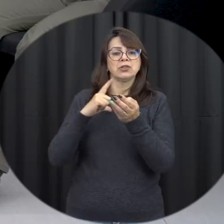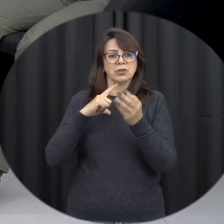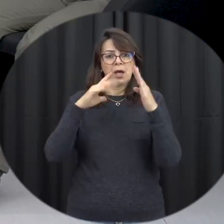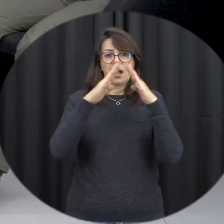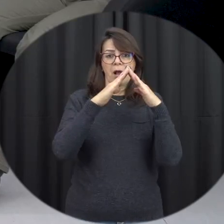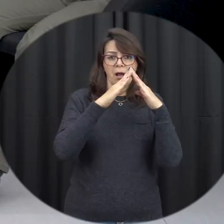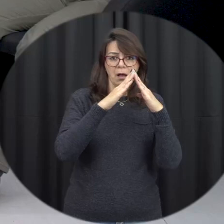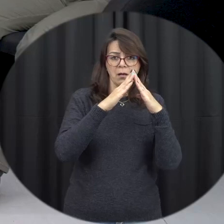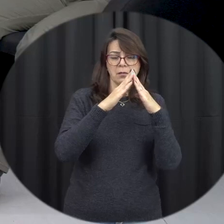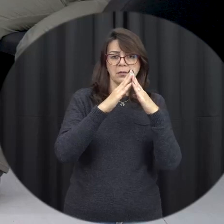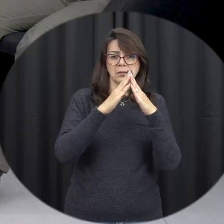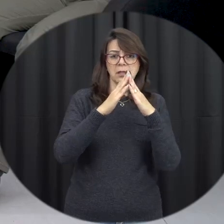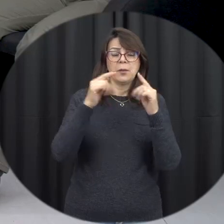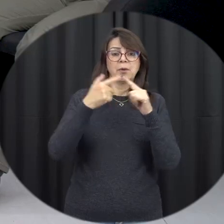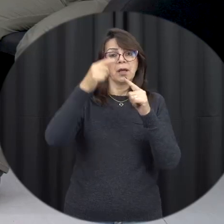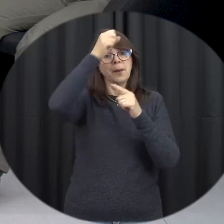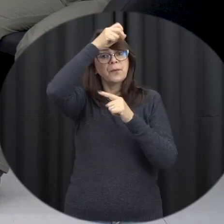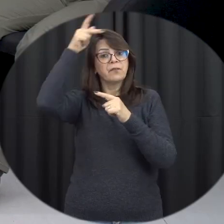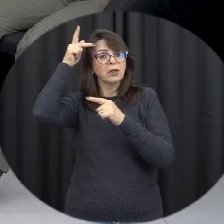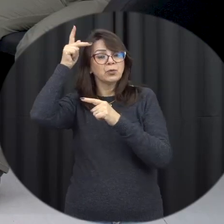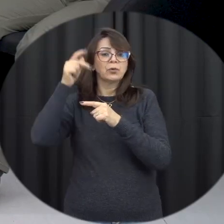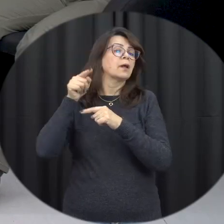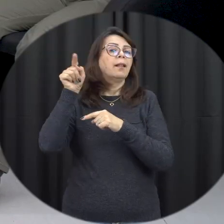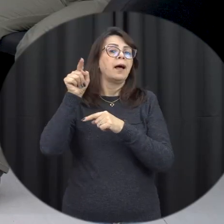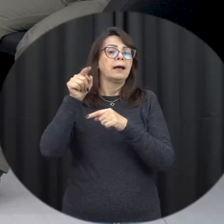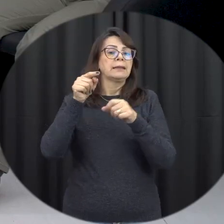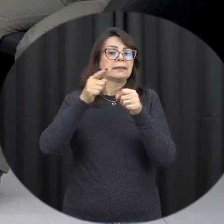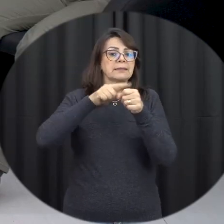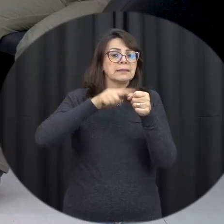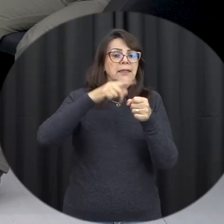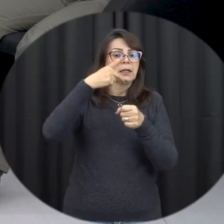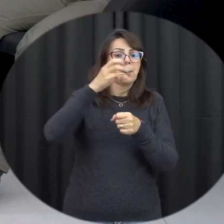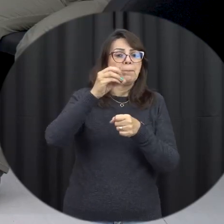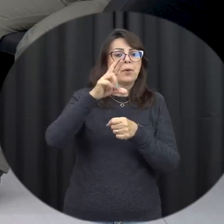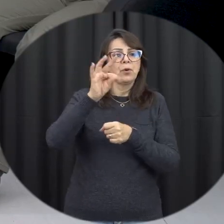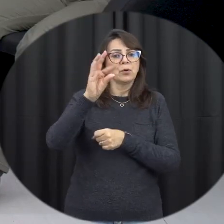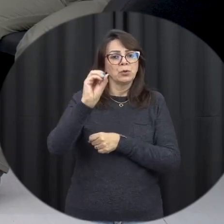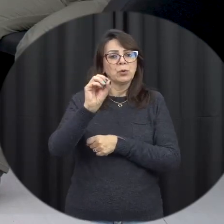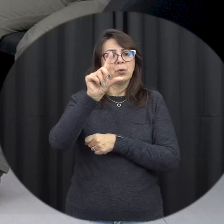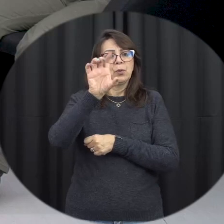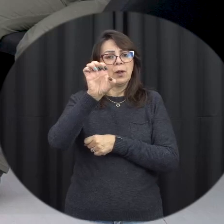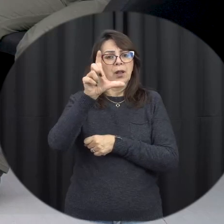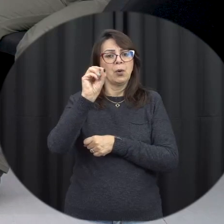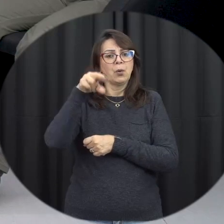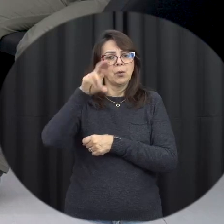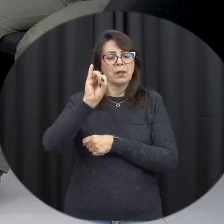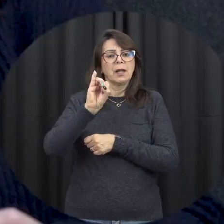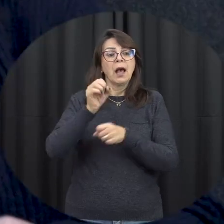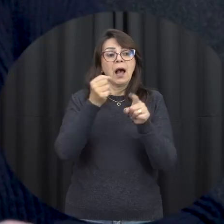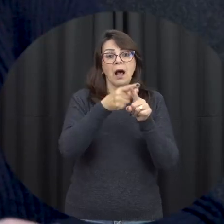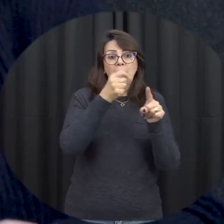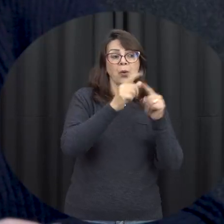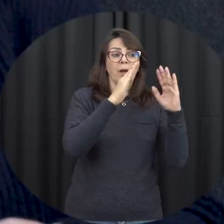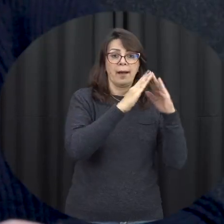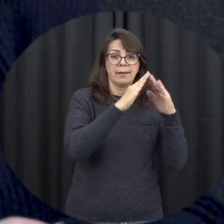tinha casa. Na verdade, a prefeitura de Porto Leone que alugou uma casa para a gente morava lá. Quem foi estudar, tipo,